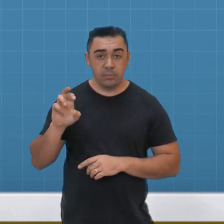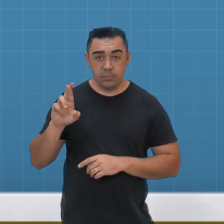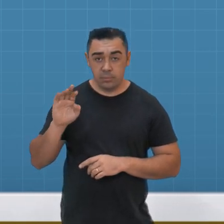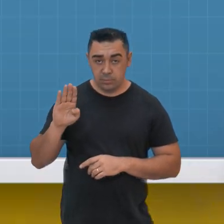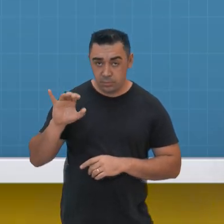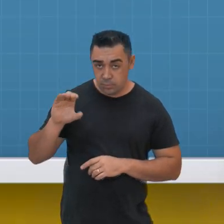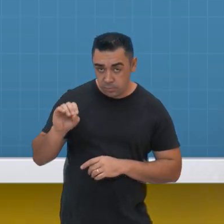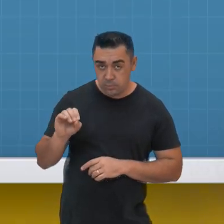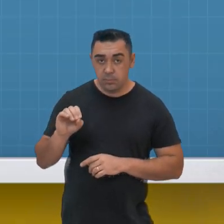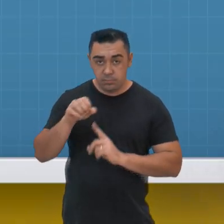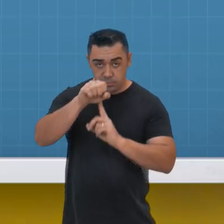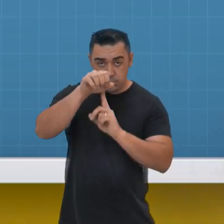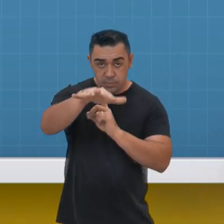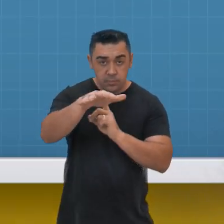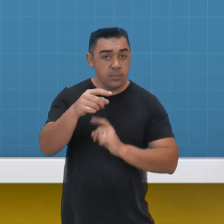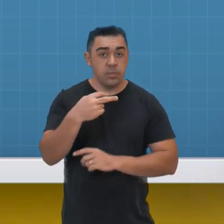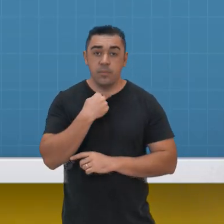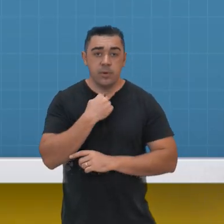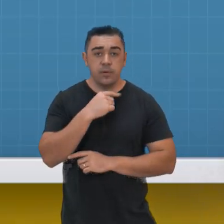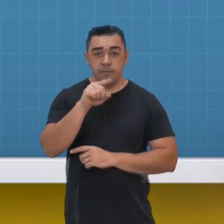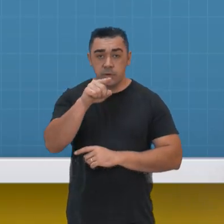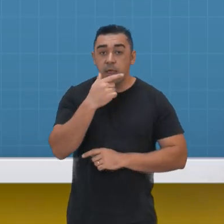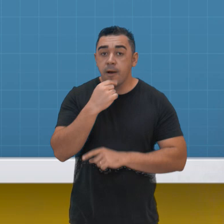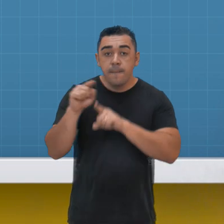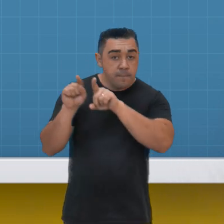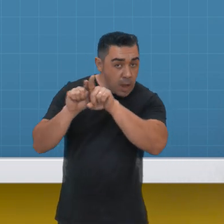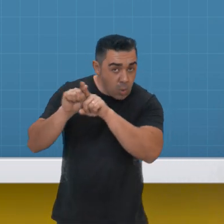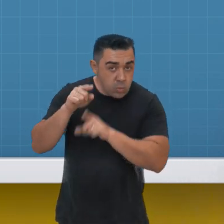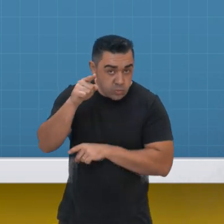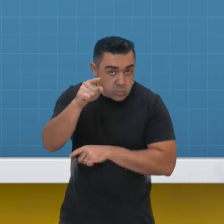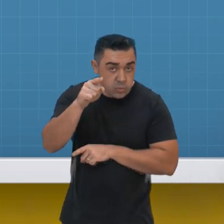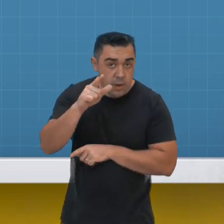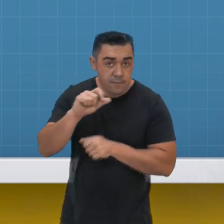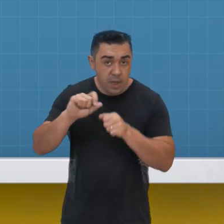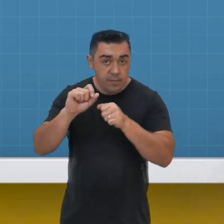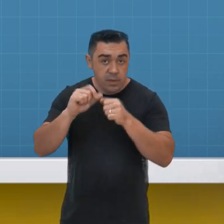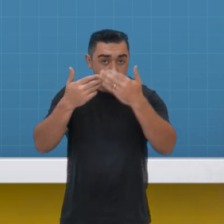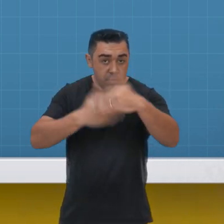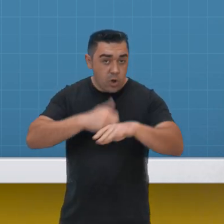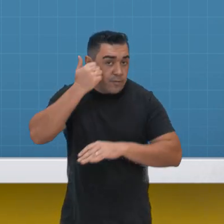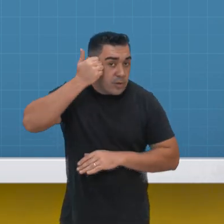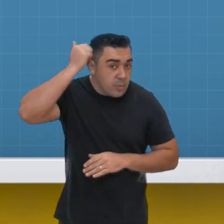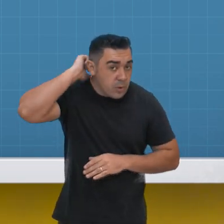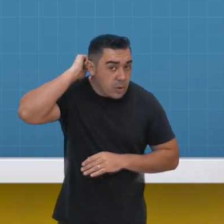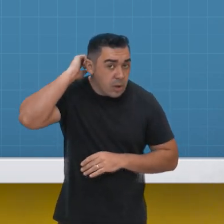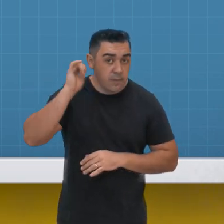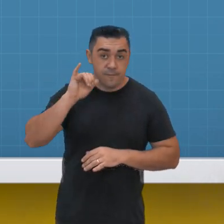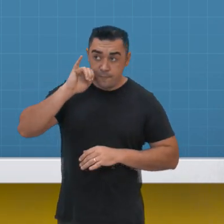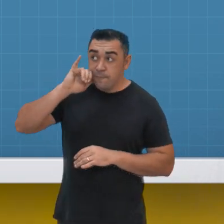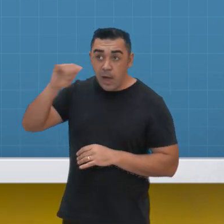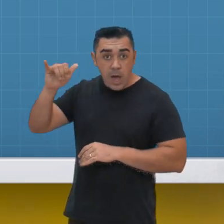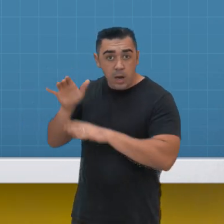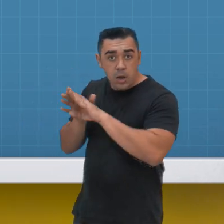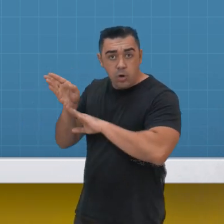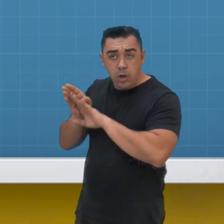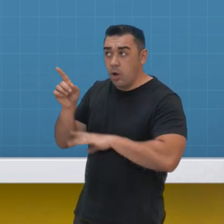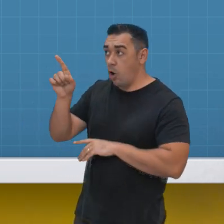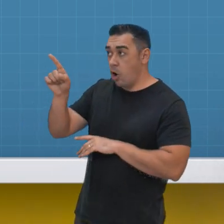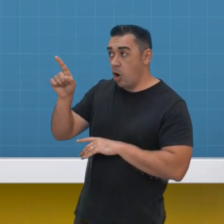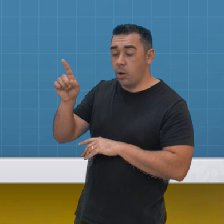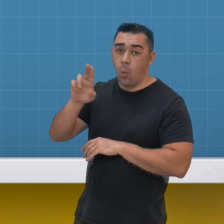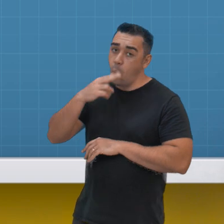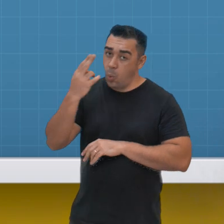aconselhado. Então, se você tiver o teu irmão, a sua irmã que vai fazer vestibular, fala assim pra ele,